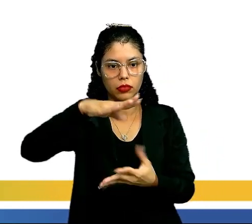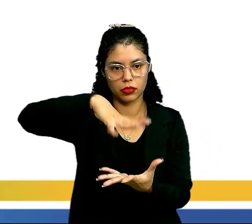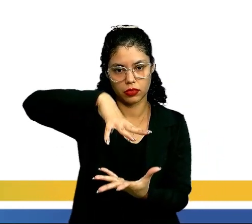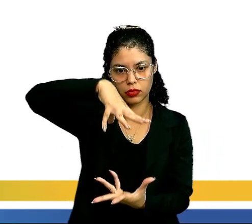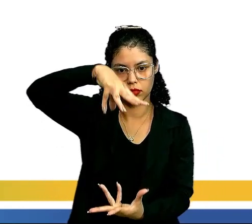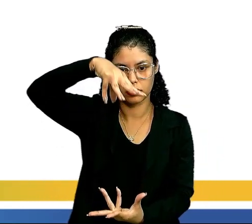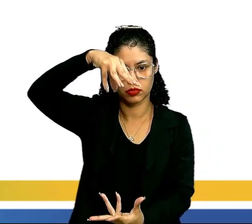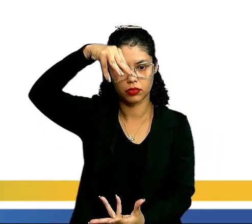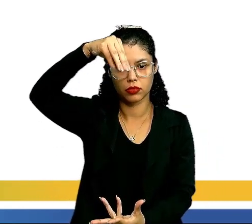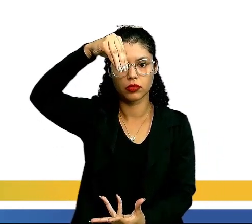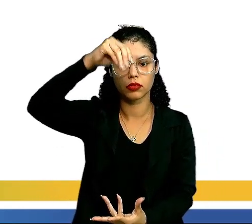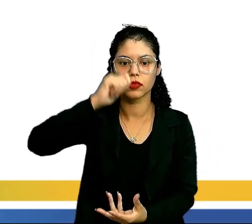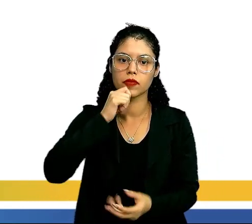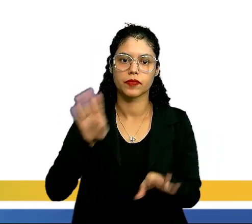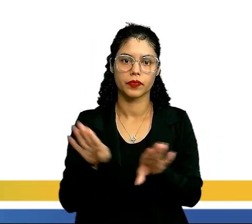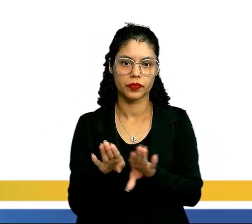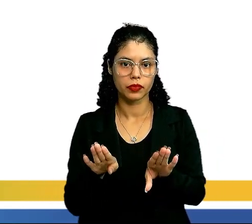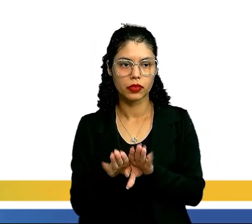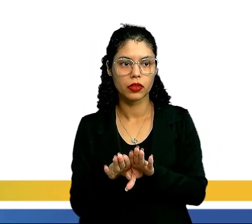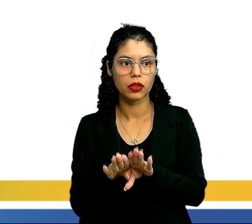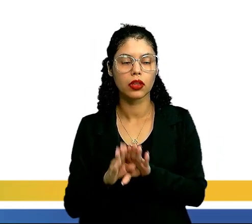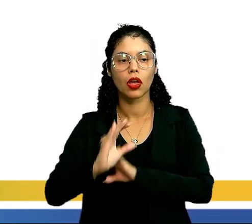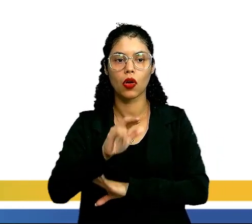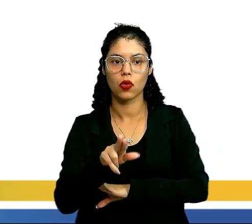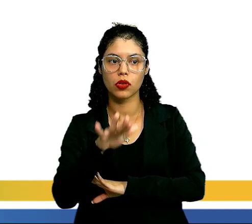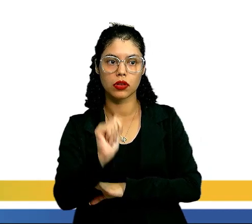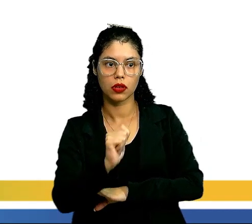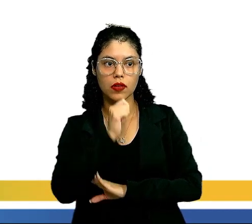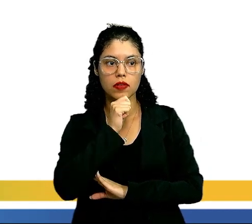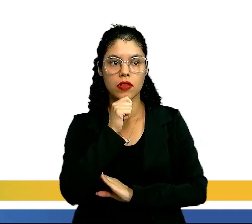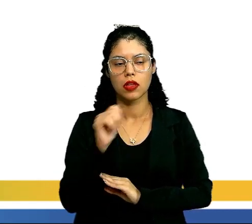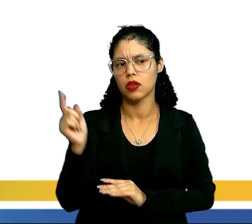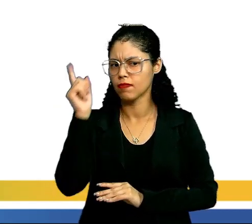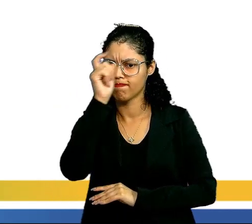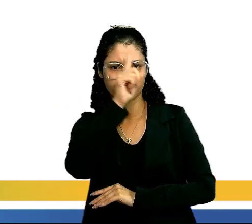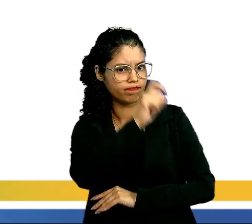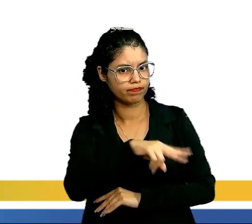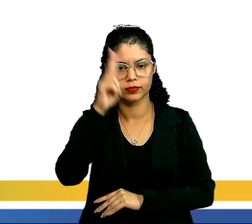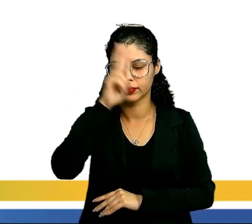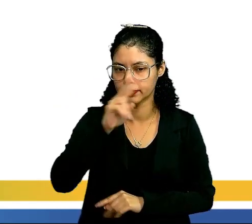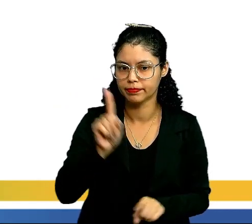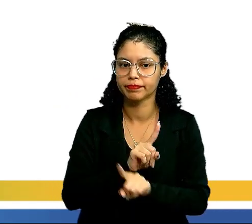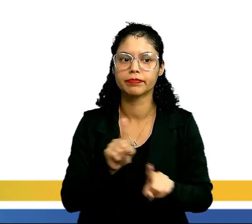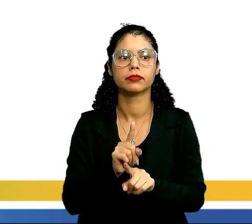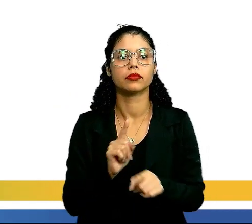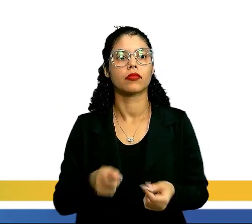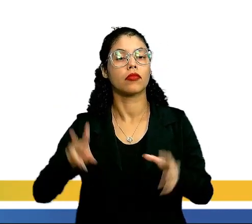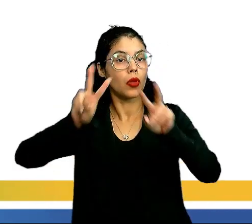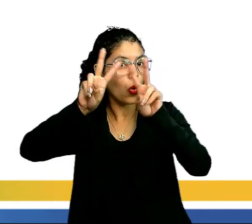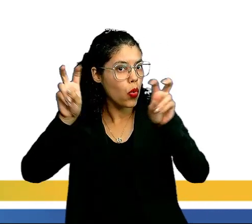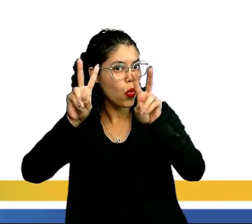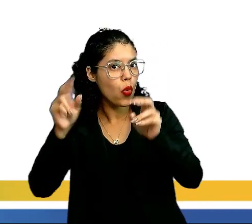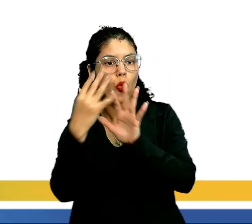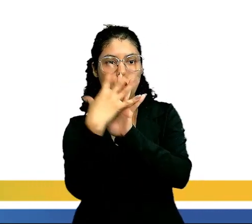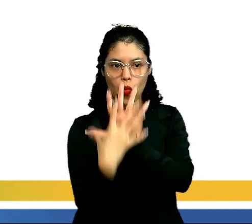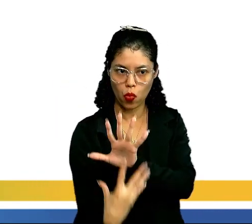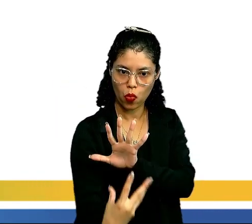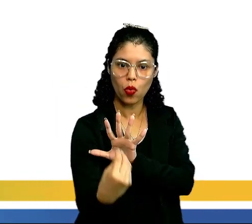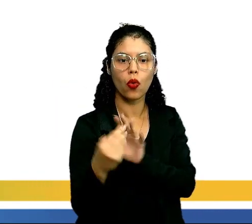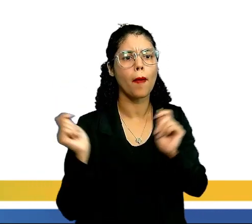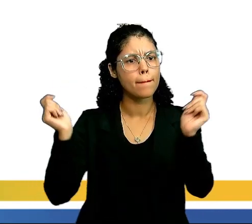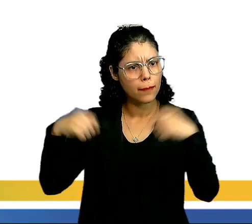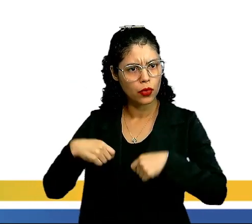cone. Por isso que ela é chamada de projeção cônica. Não é difícil lembrar. Esse tipo de projeção